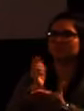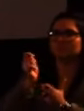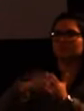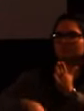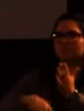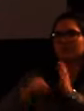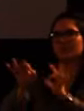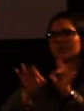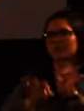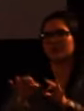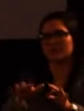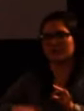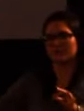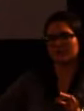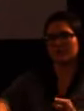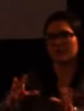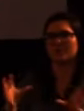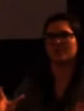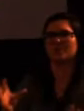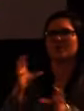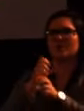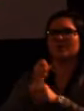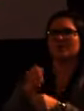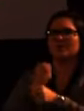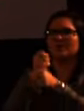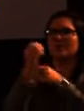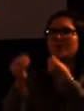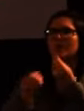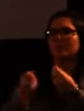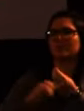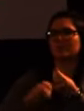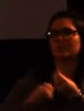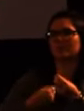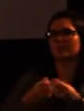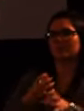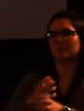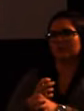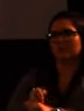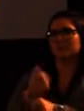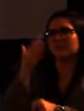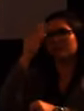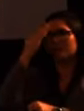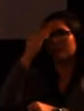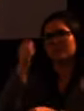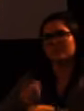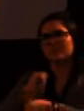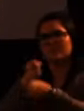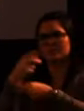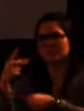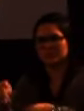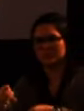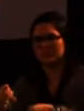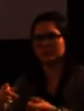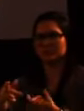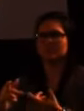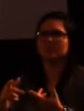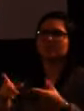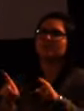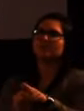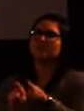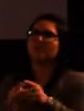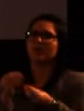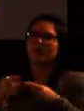construída total, que é a forma de calcular o que significa a área construída total do empreendimento, o que é a área